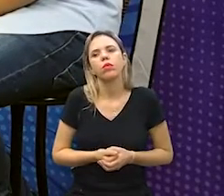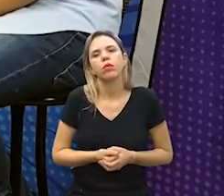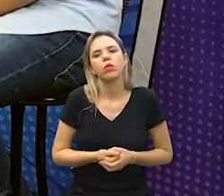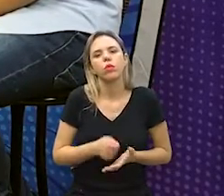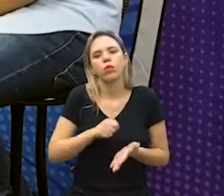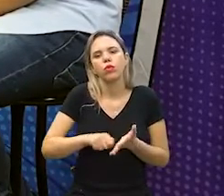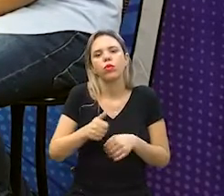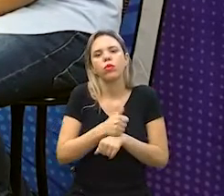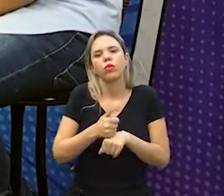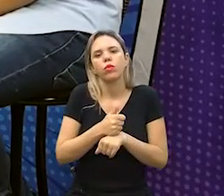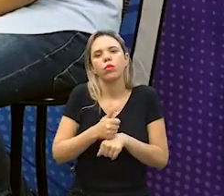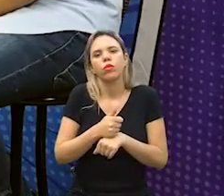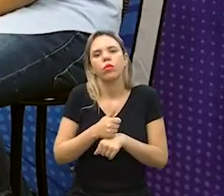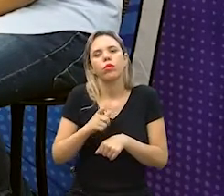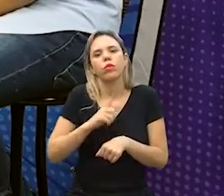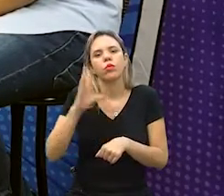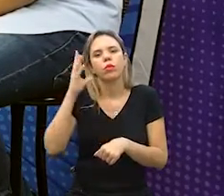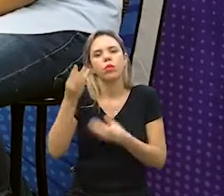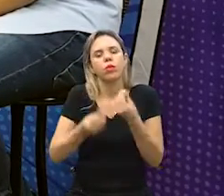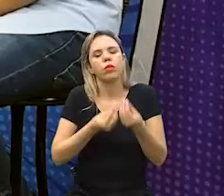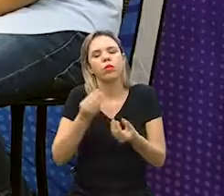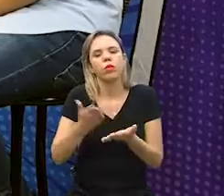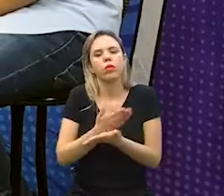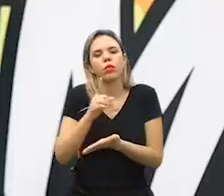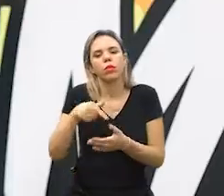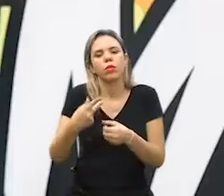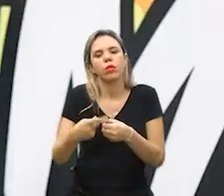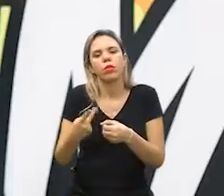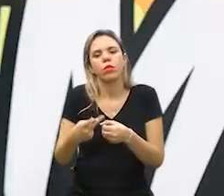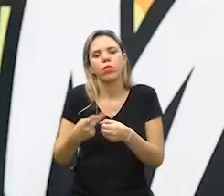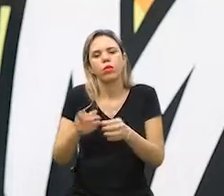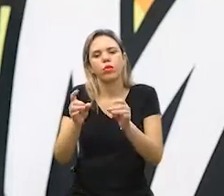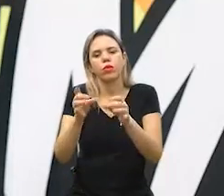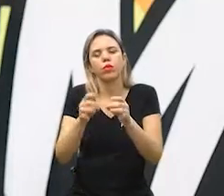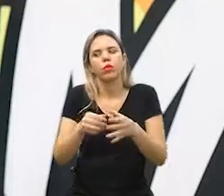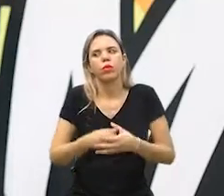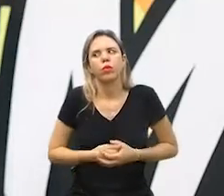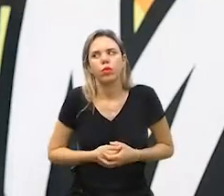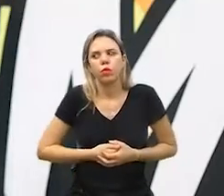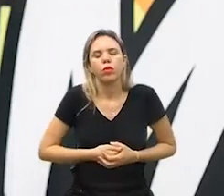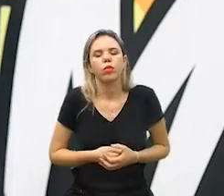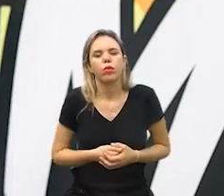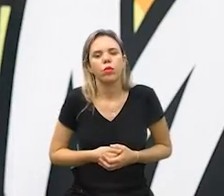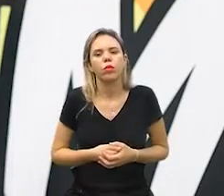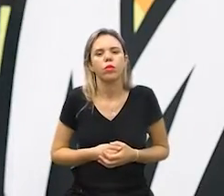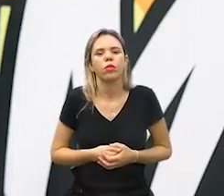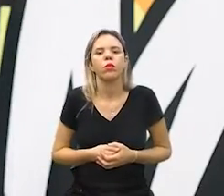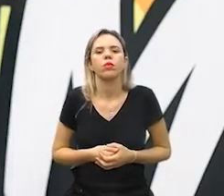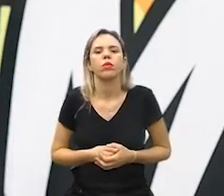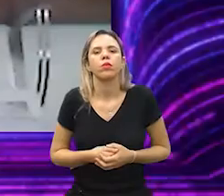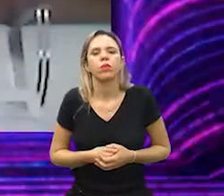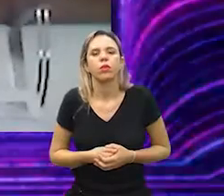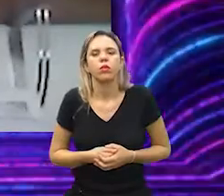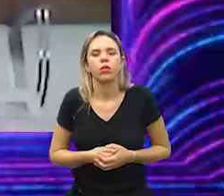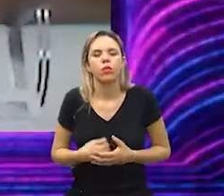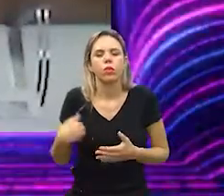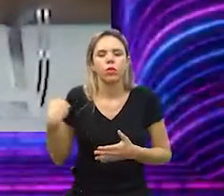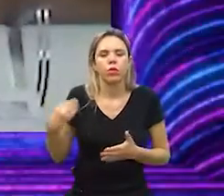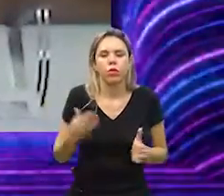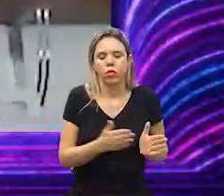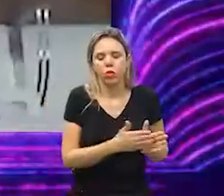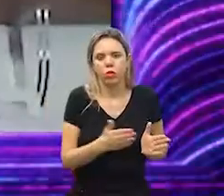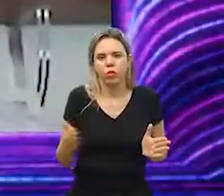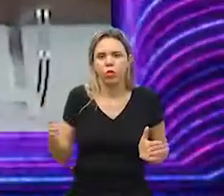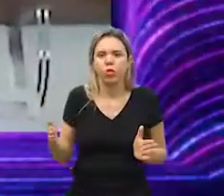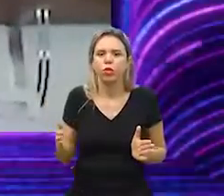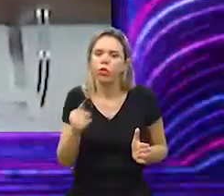o escritor ele tem que entender que o livro é um produto comercial, né? A gente viveu um pouco